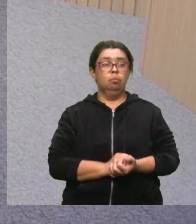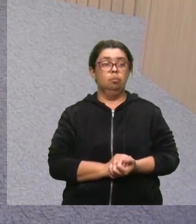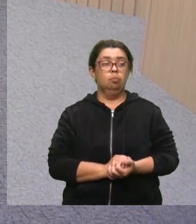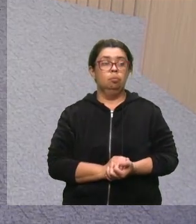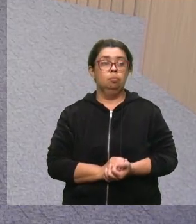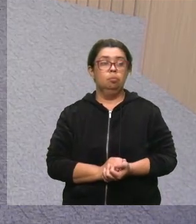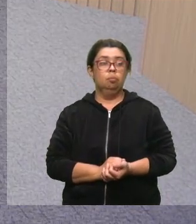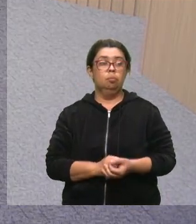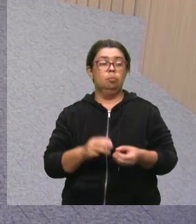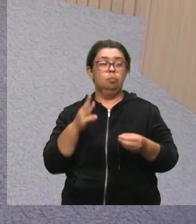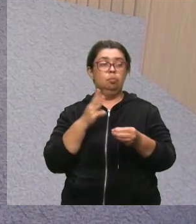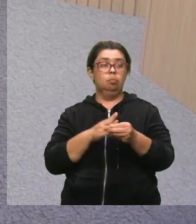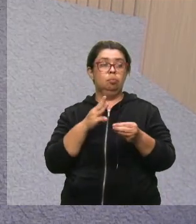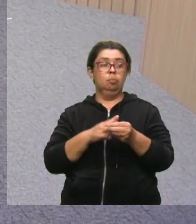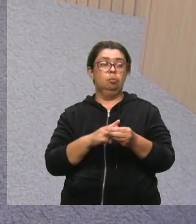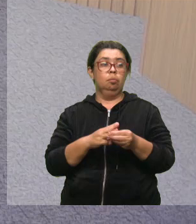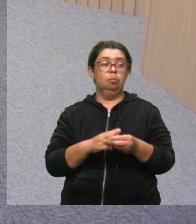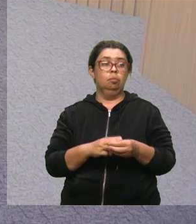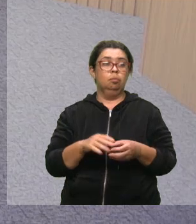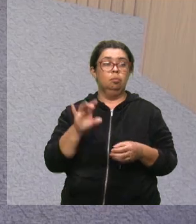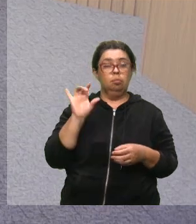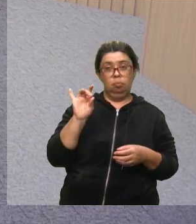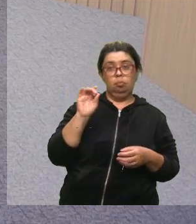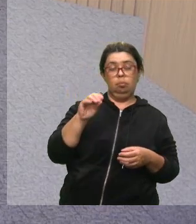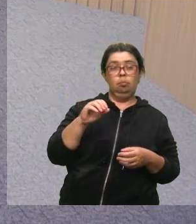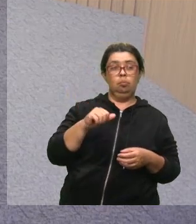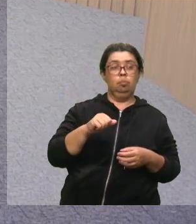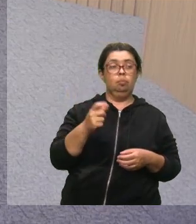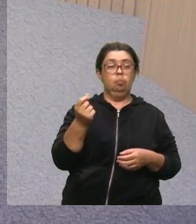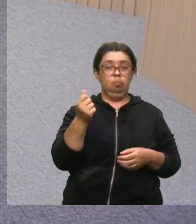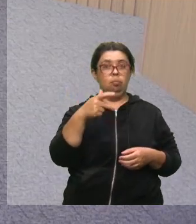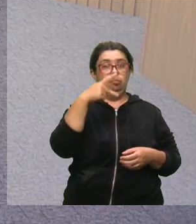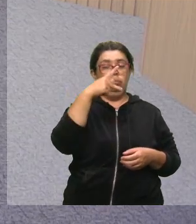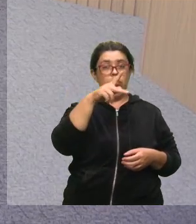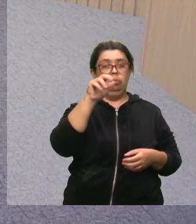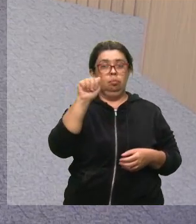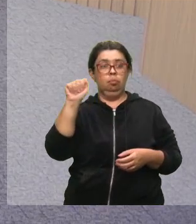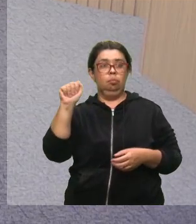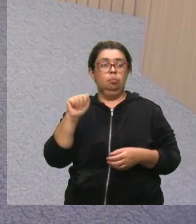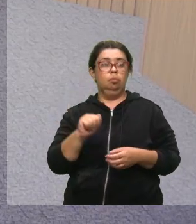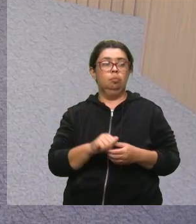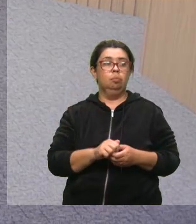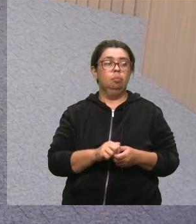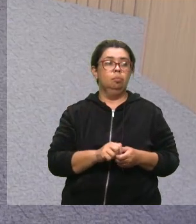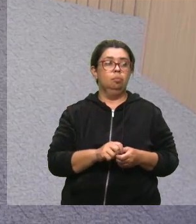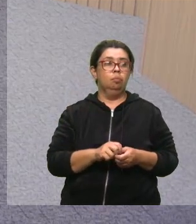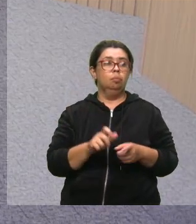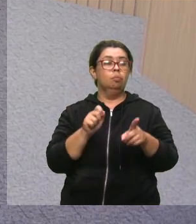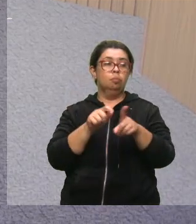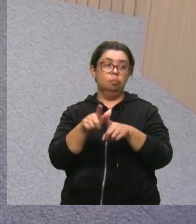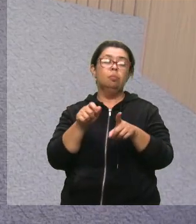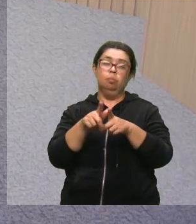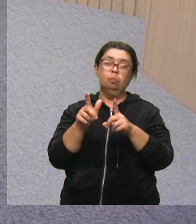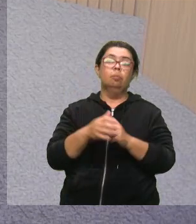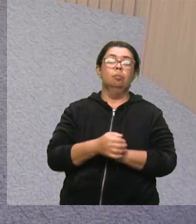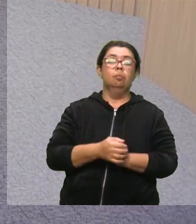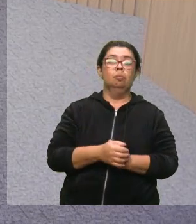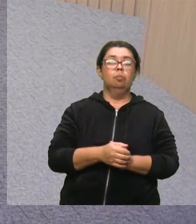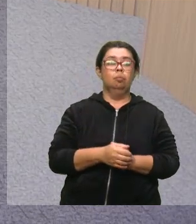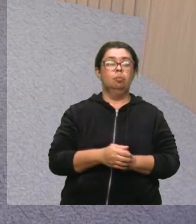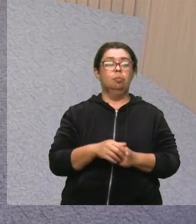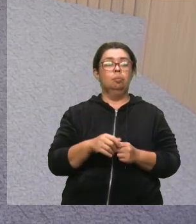do município ali são os alimentos do PAA. E os custos com aluguel de prédio, alguma coisa assim? Tem o aluguel do prédio também.